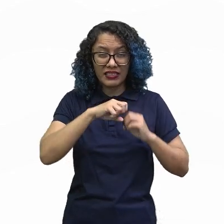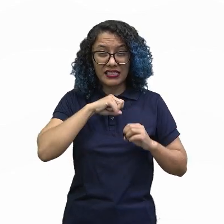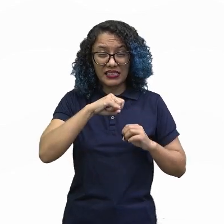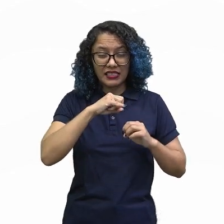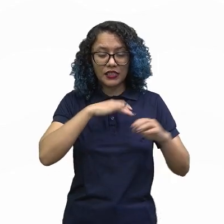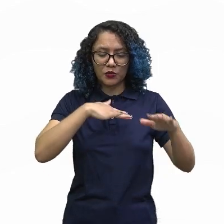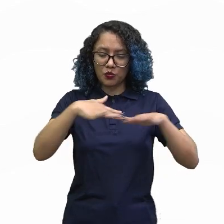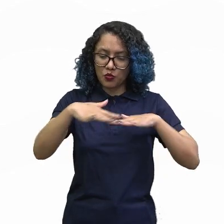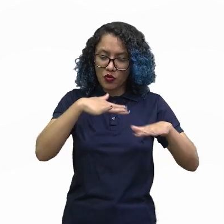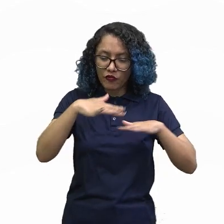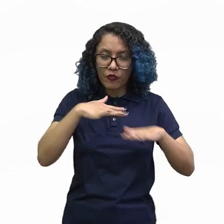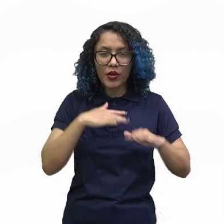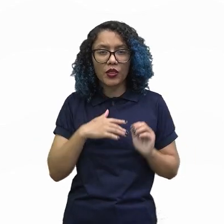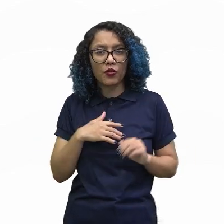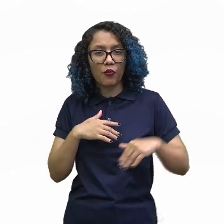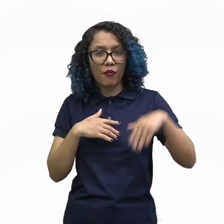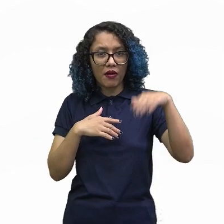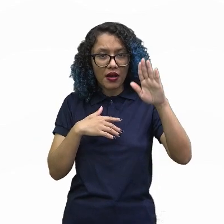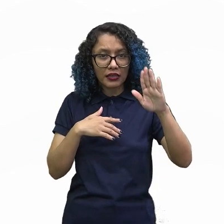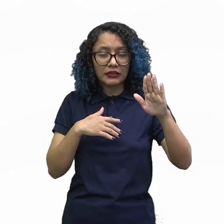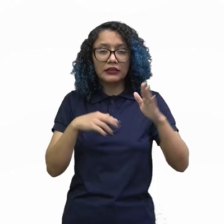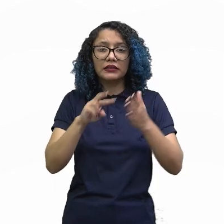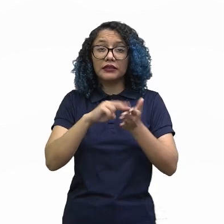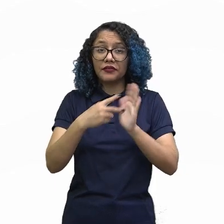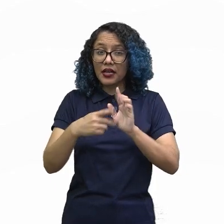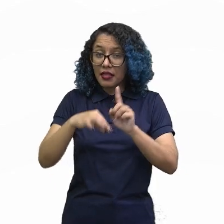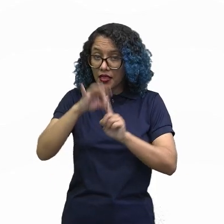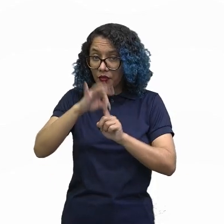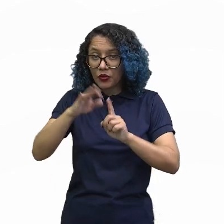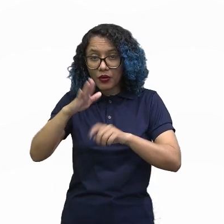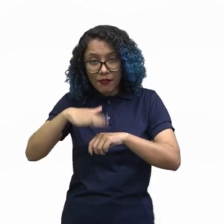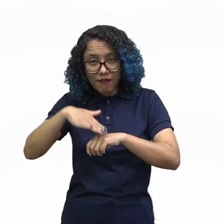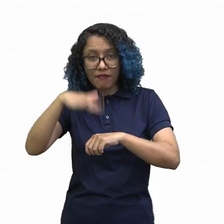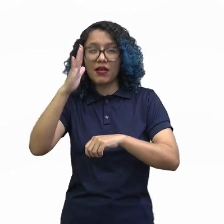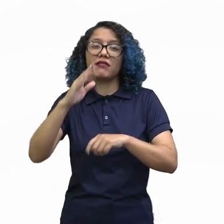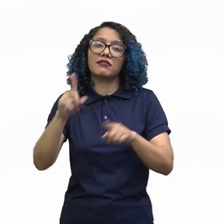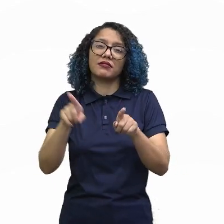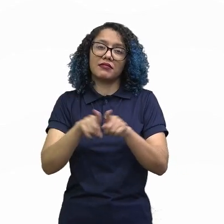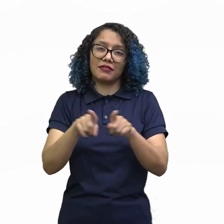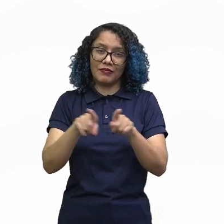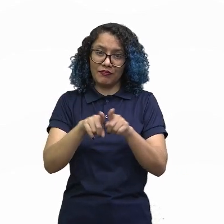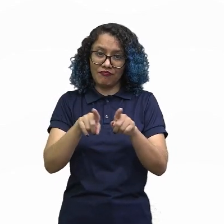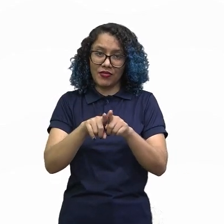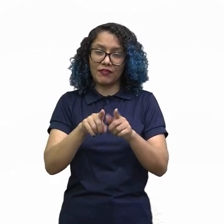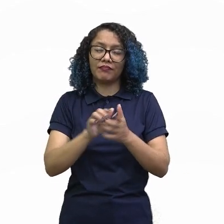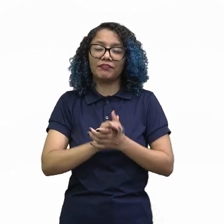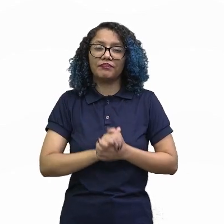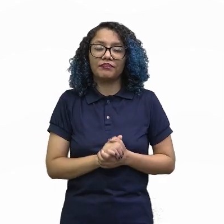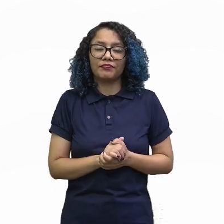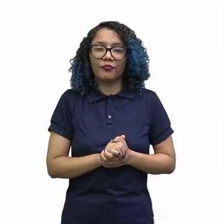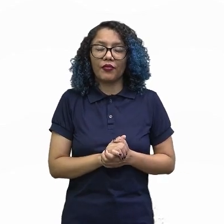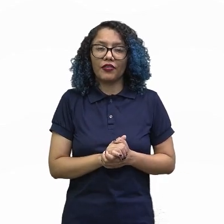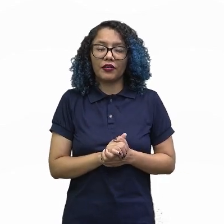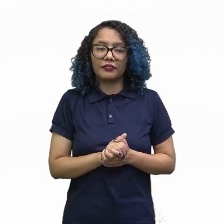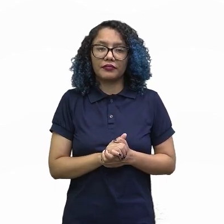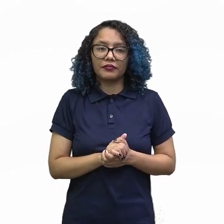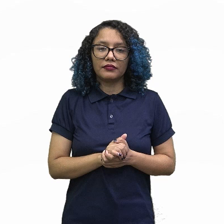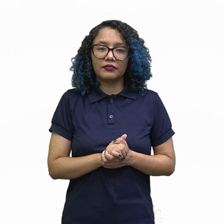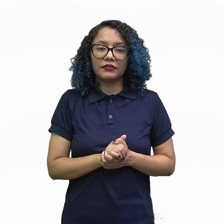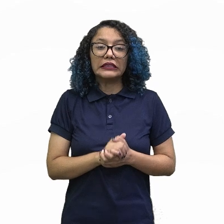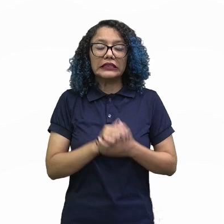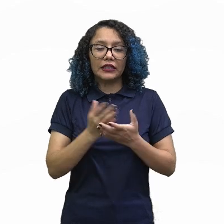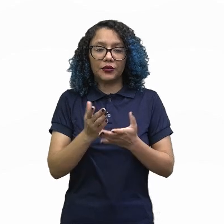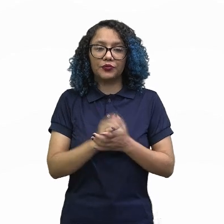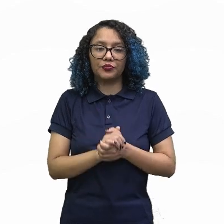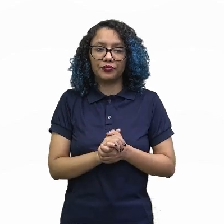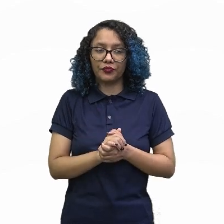essas moléculas estiverem, maior a sua temperatura. E quando você fala aí sobre grau de